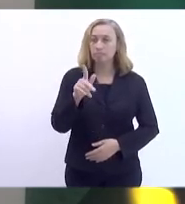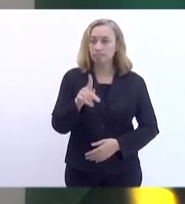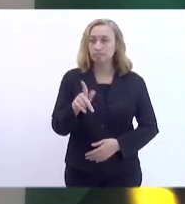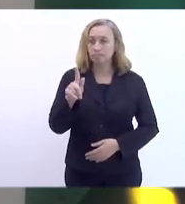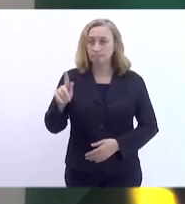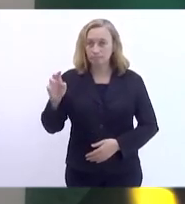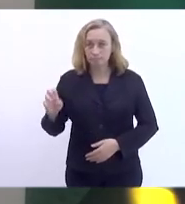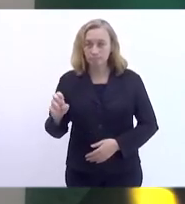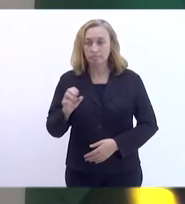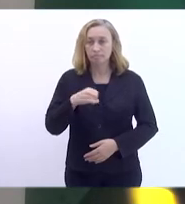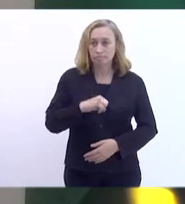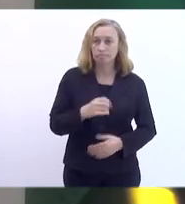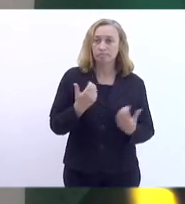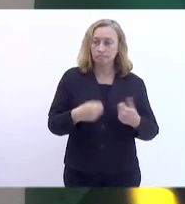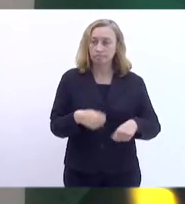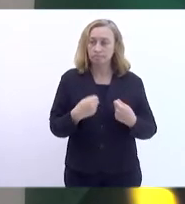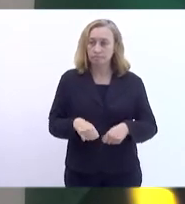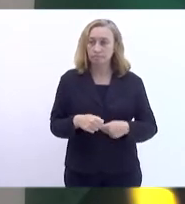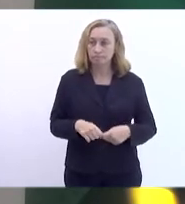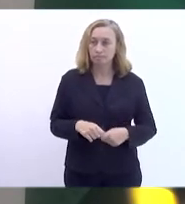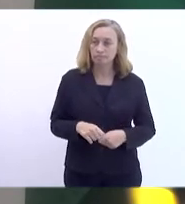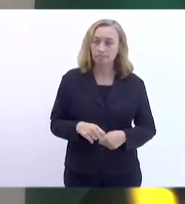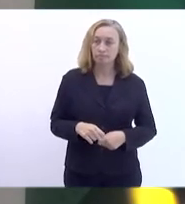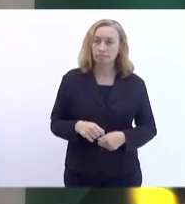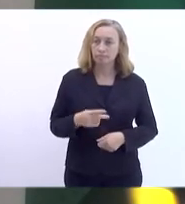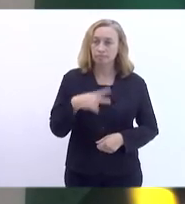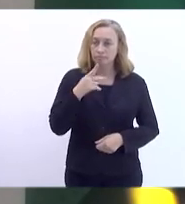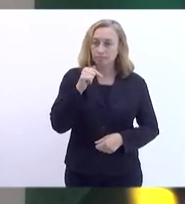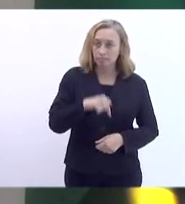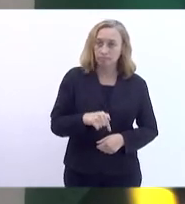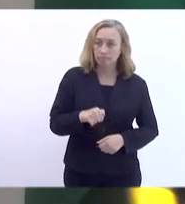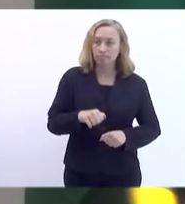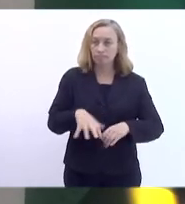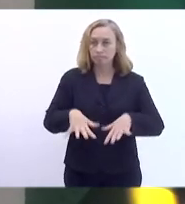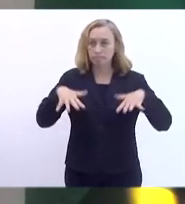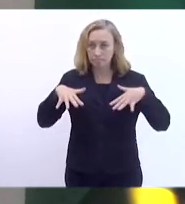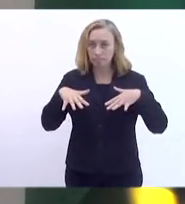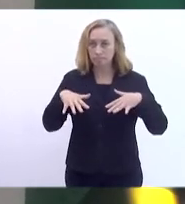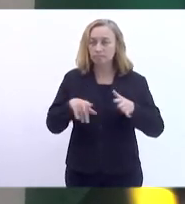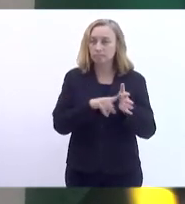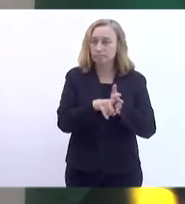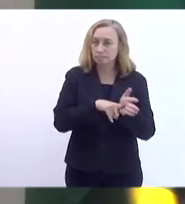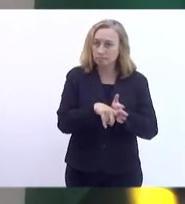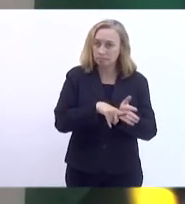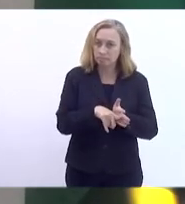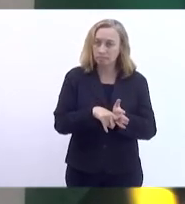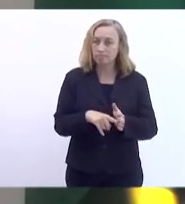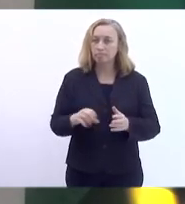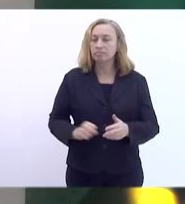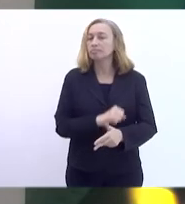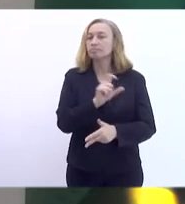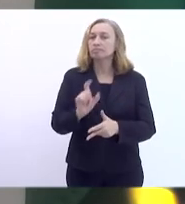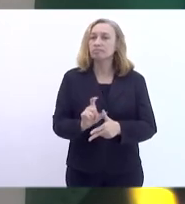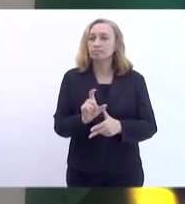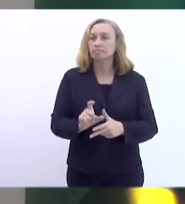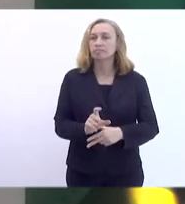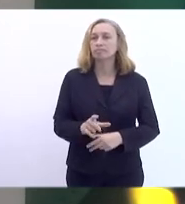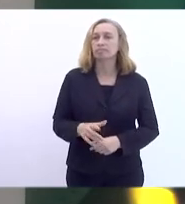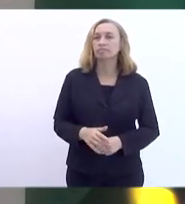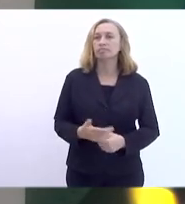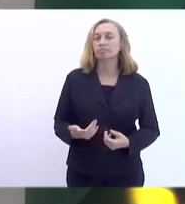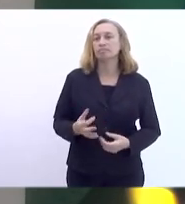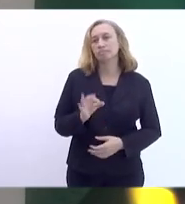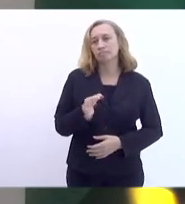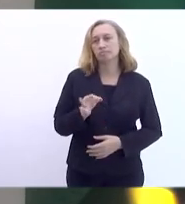fij se for necessário ratificar essa decisão aqui no plenário da Assembleia como fiscalizadora dos atos do Poder Executivo eu